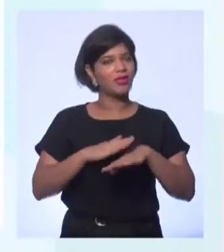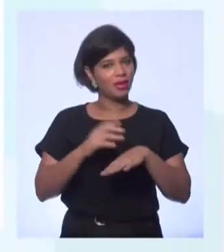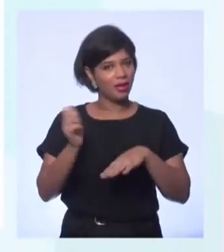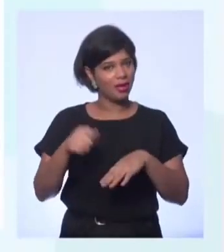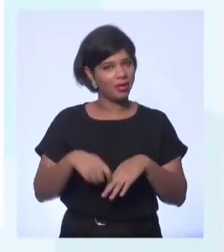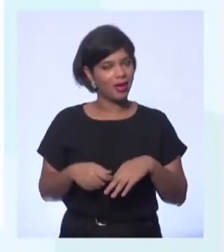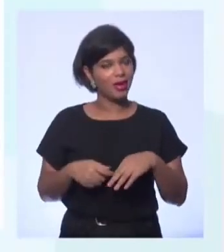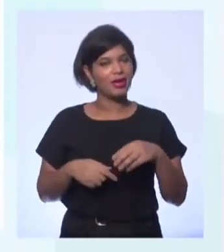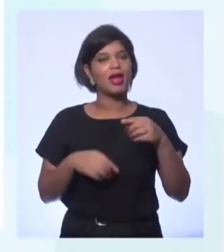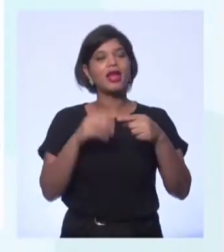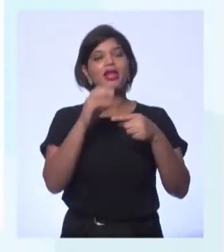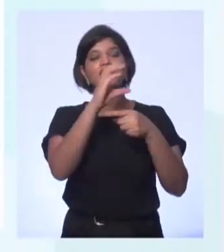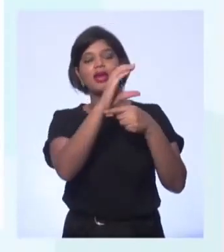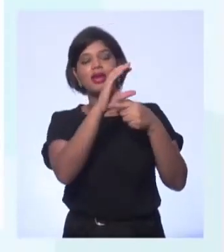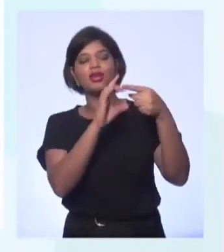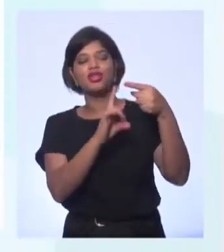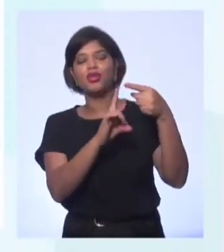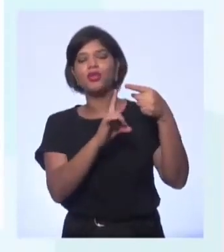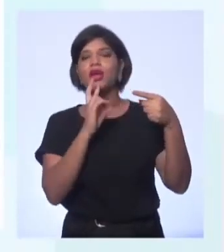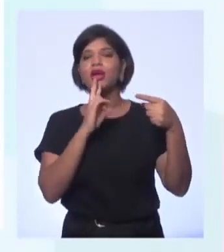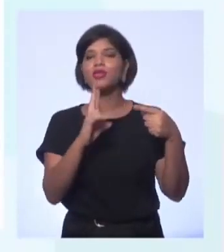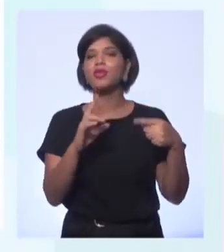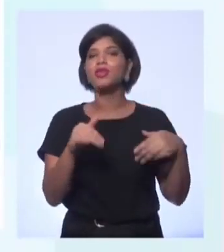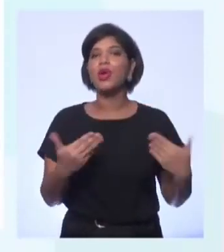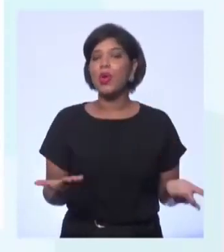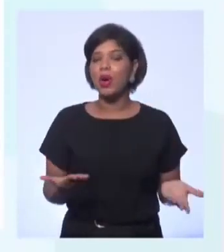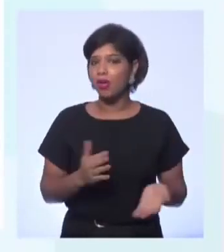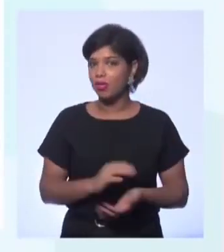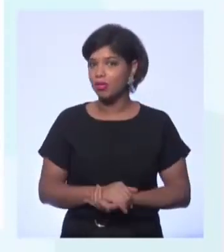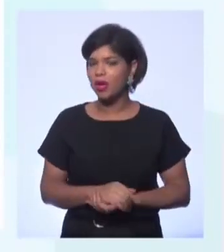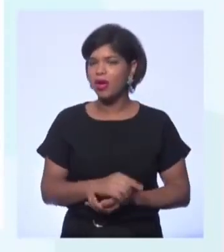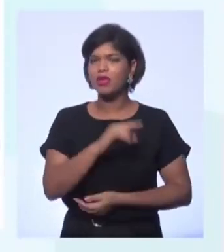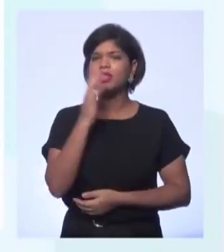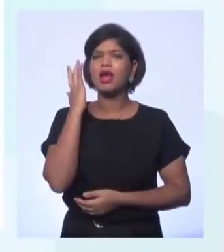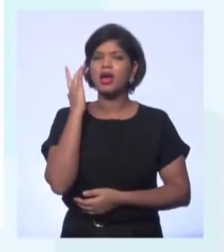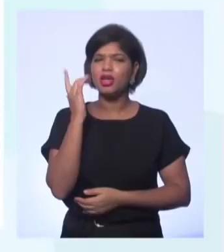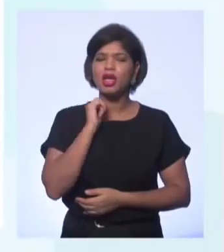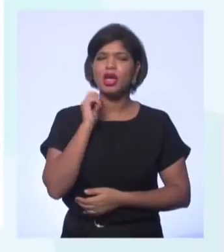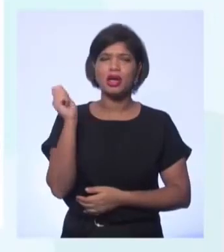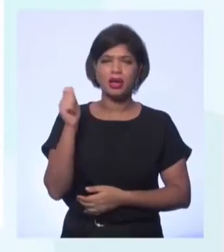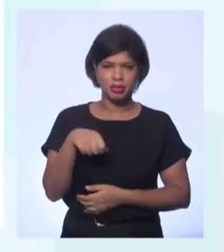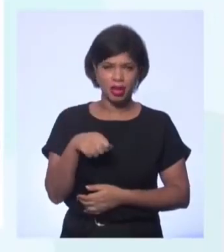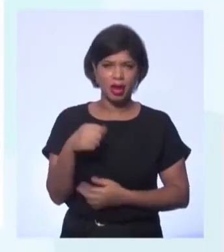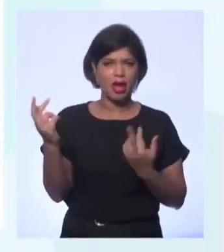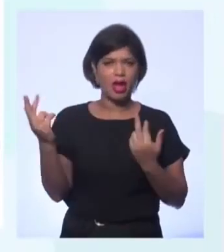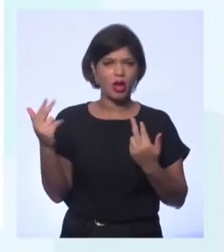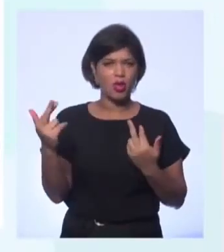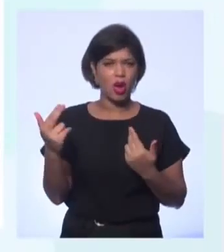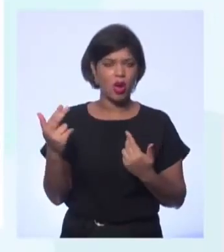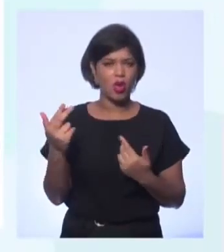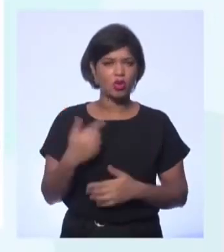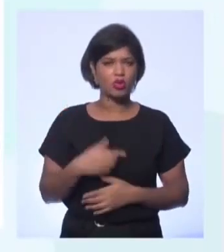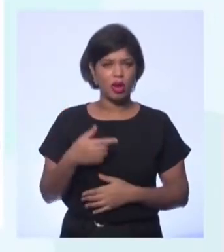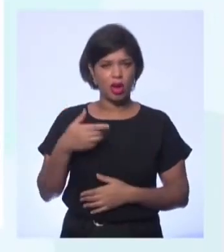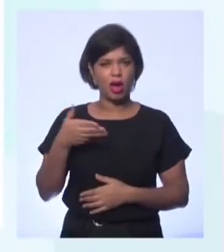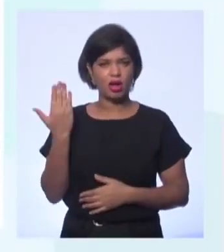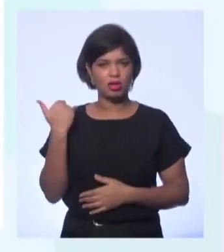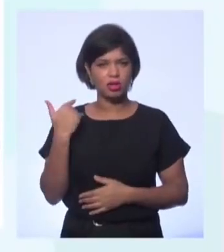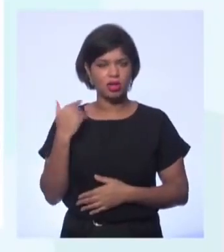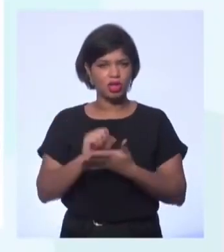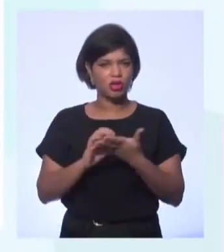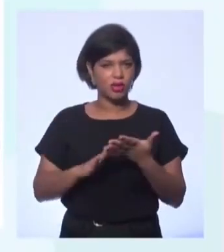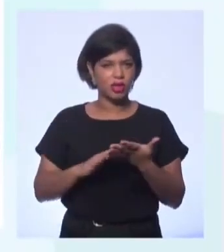minha pergunta é quanto é essa razão? Porém, eu quero saber, será que essa razão vai dar a mesma coisa que na outra atividade? Será que vai